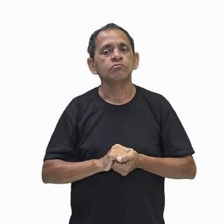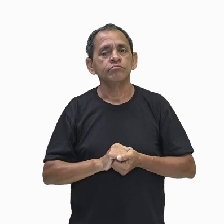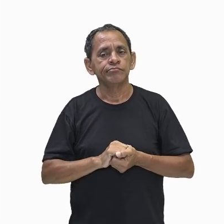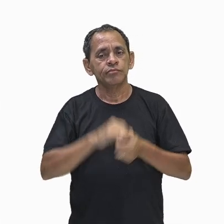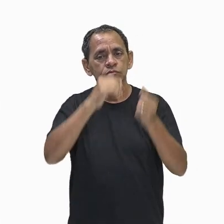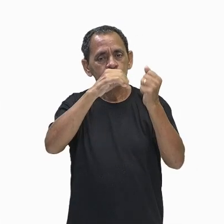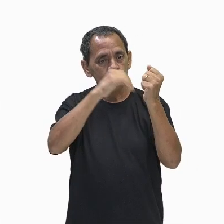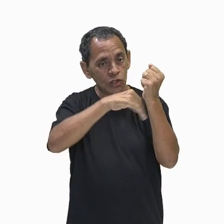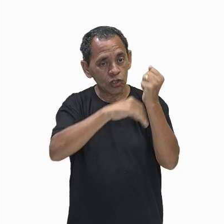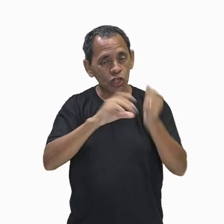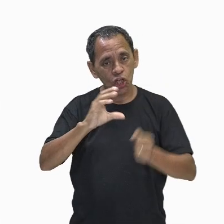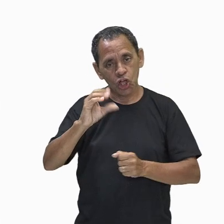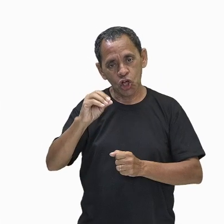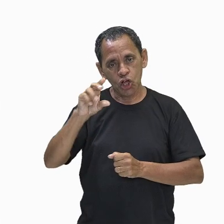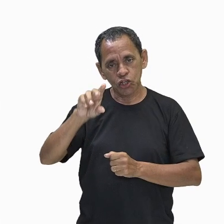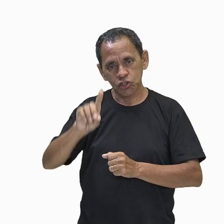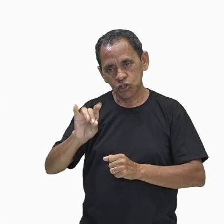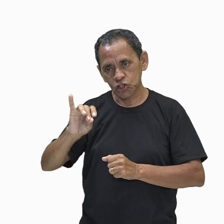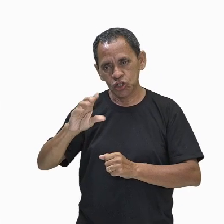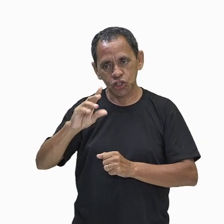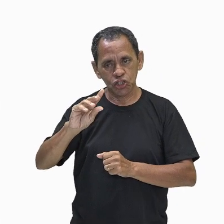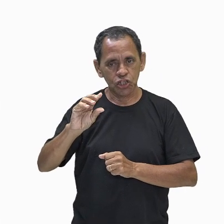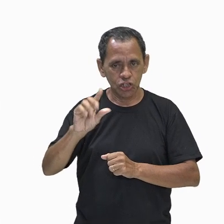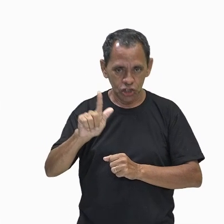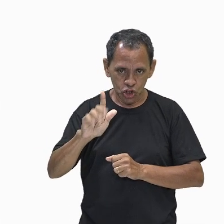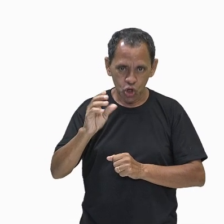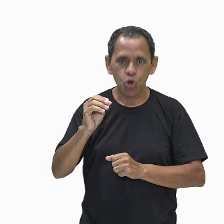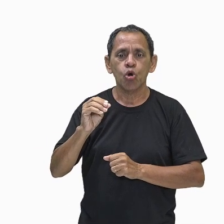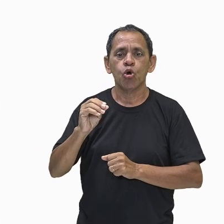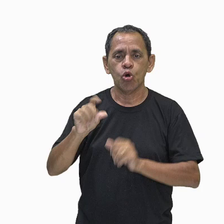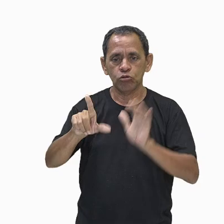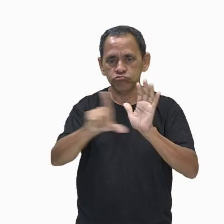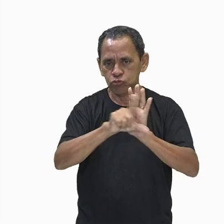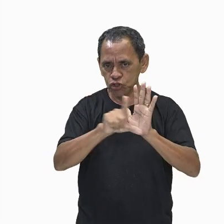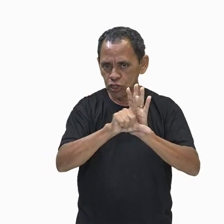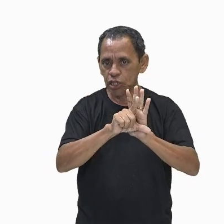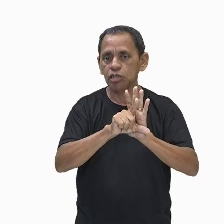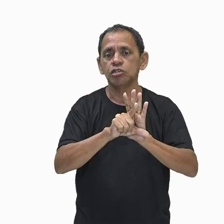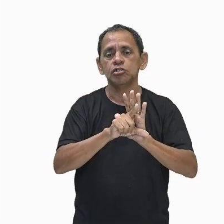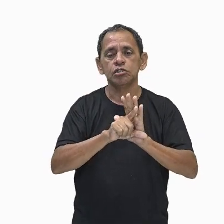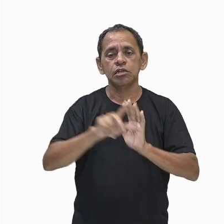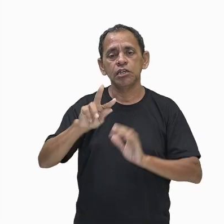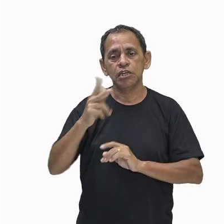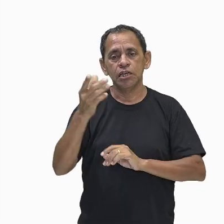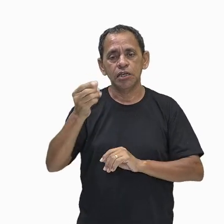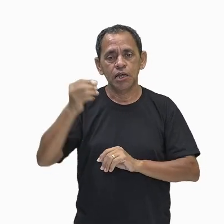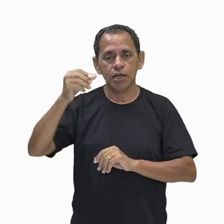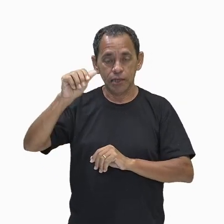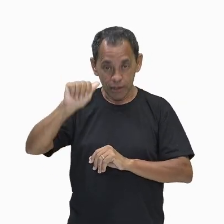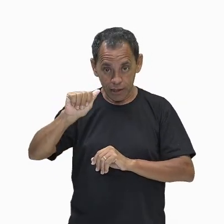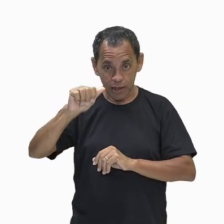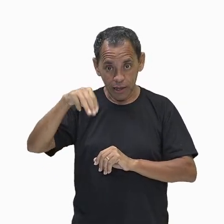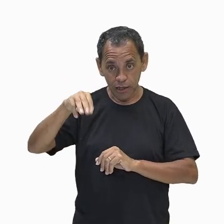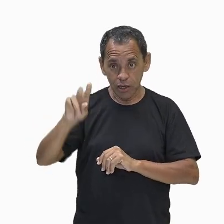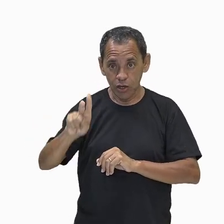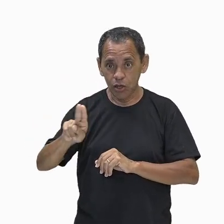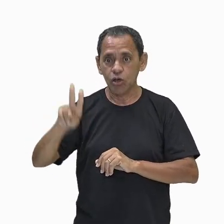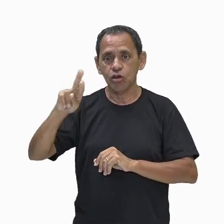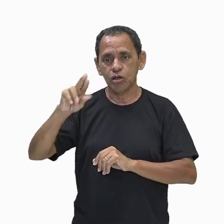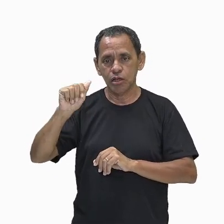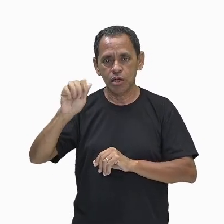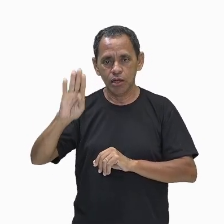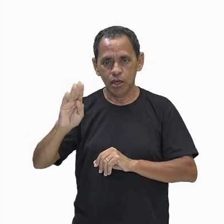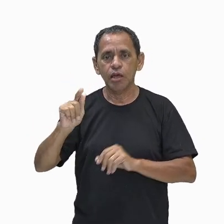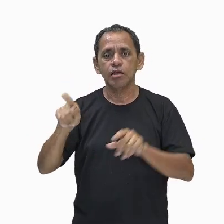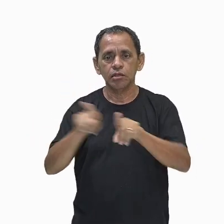trago para vocês uma outra imagem, que é então aí o Código de Leis, não é mesmo? Foram 282 leis,